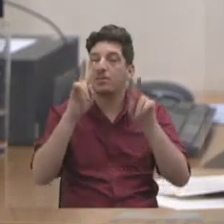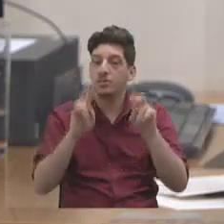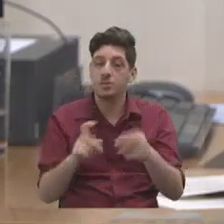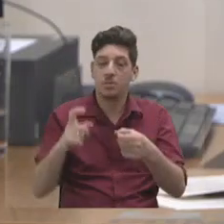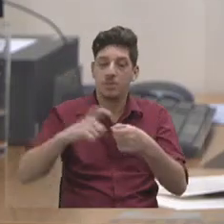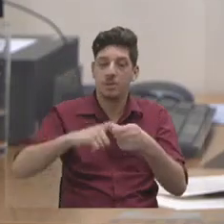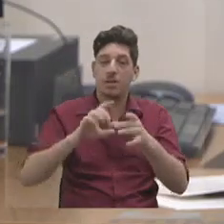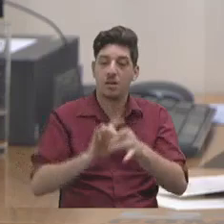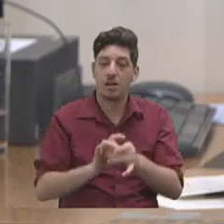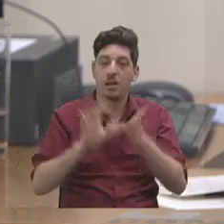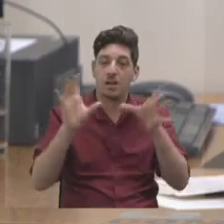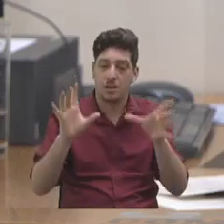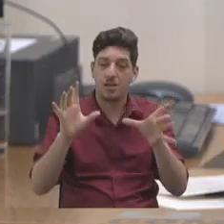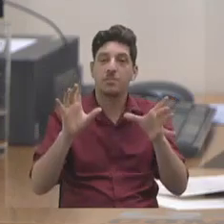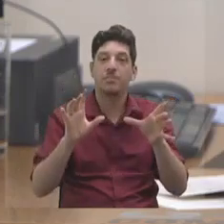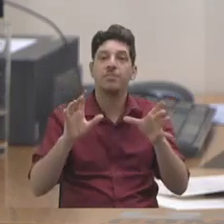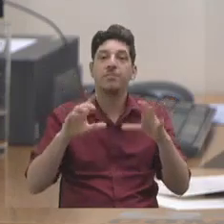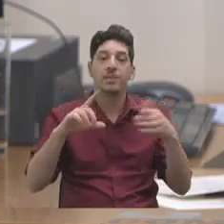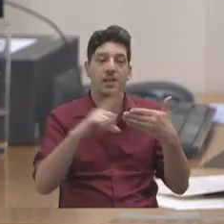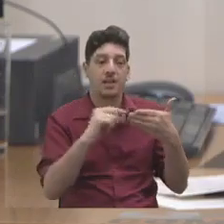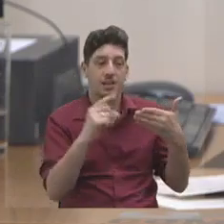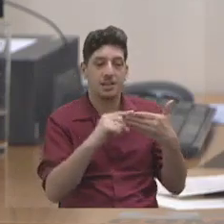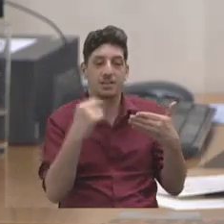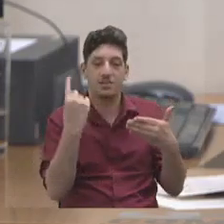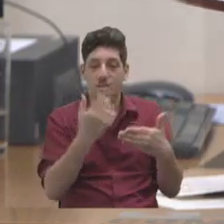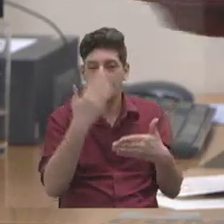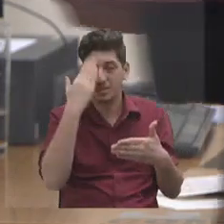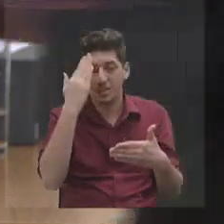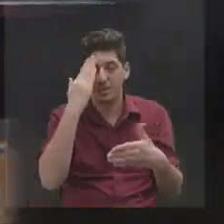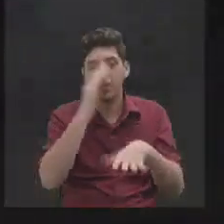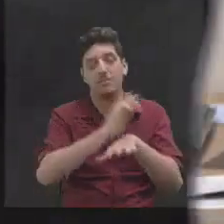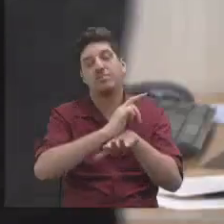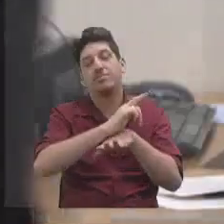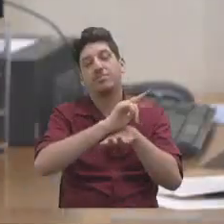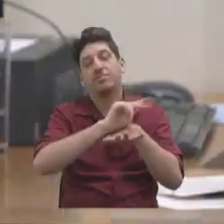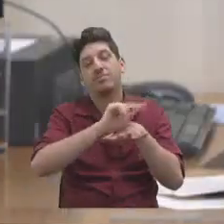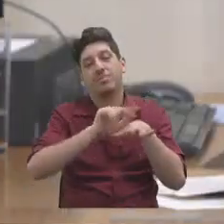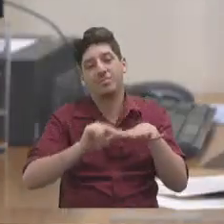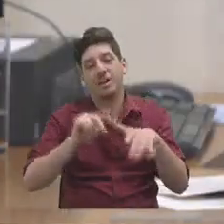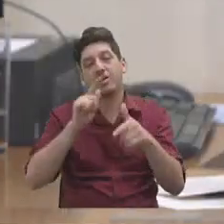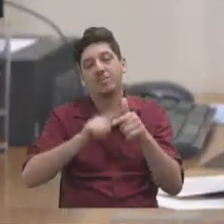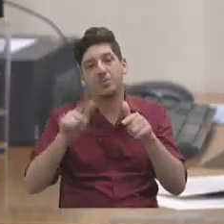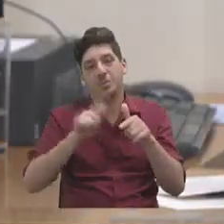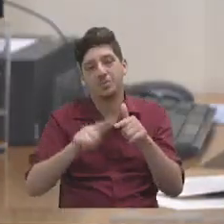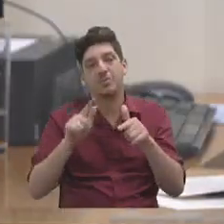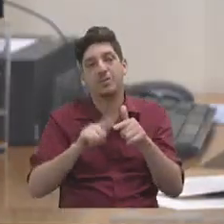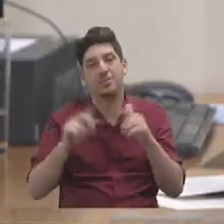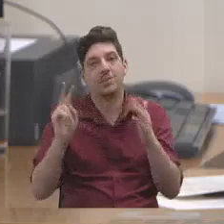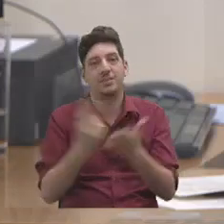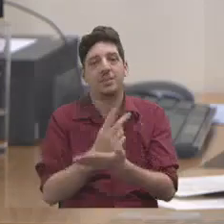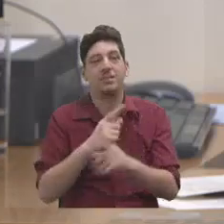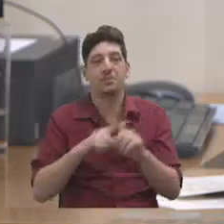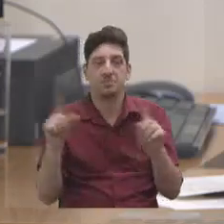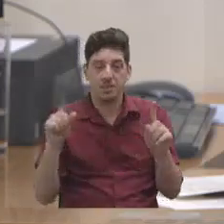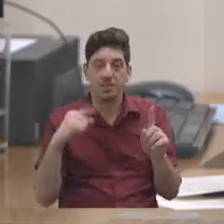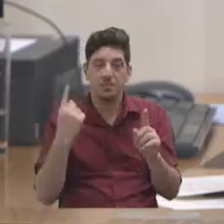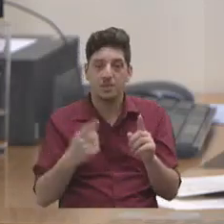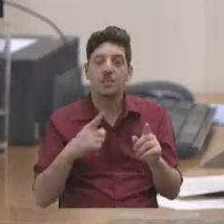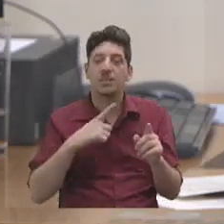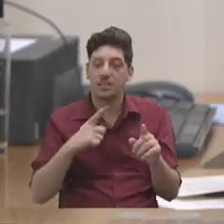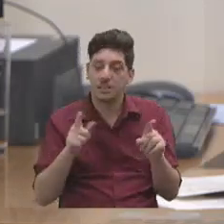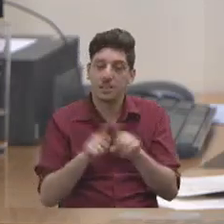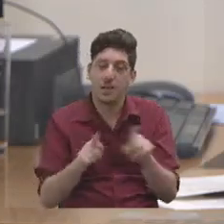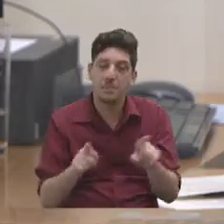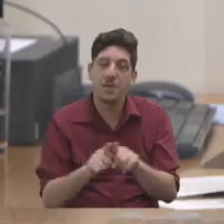concessão da concessão triângulo que a gente sabe das inúmeras questões que envolvem ali mas isso nós temos uma